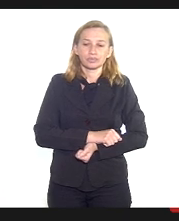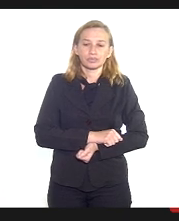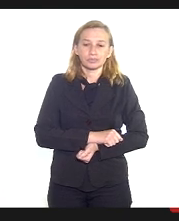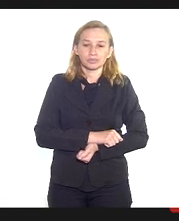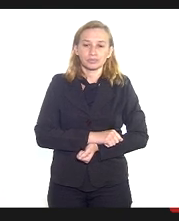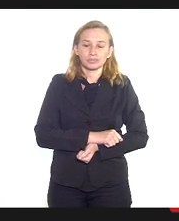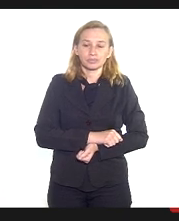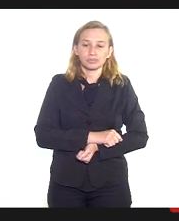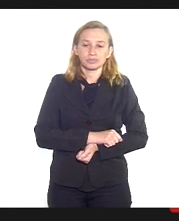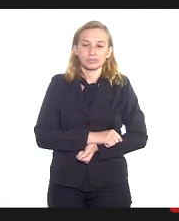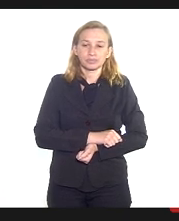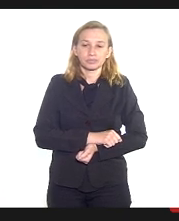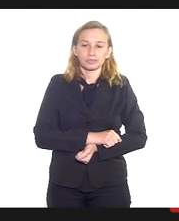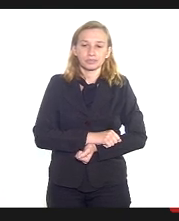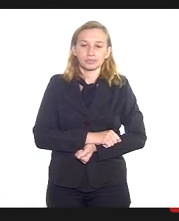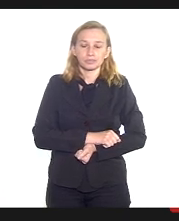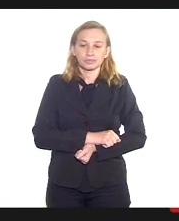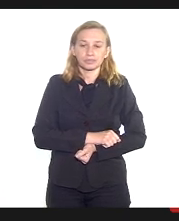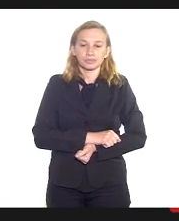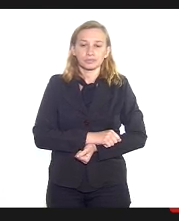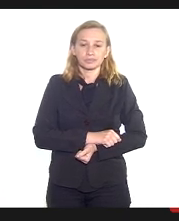Que